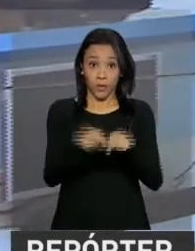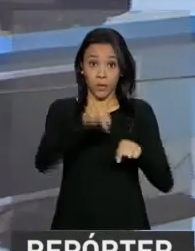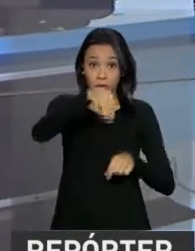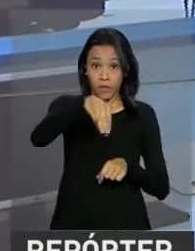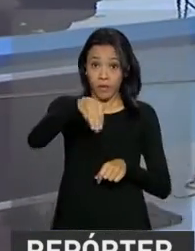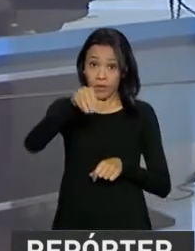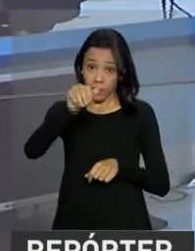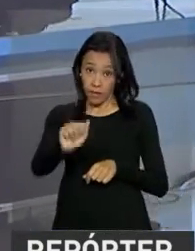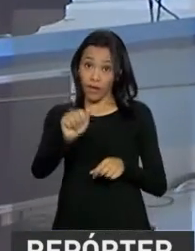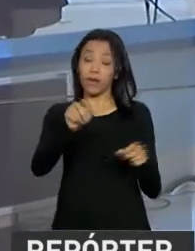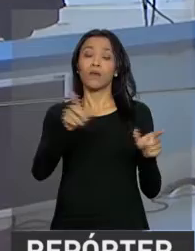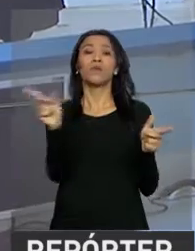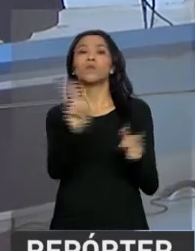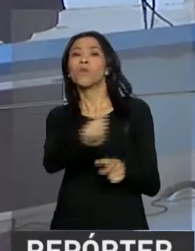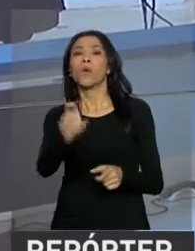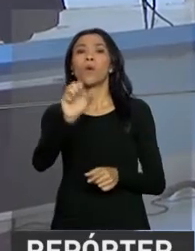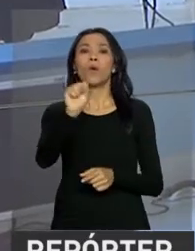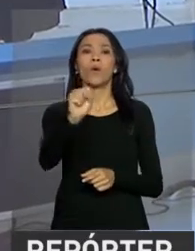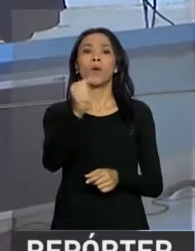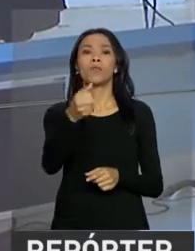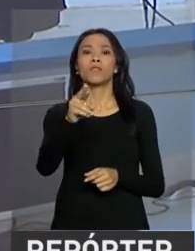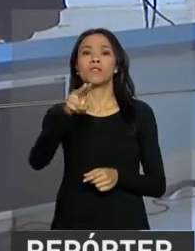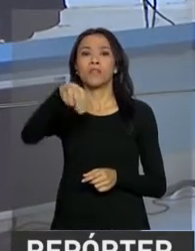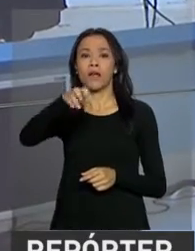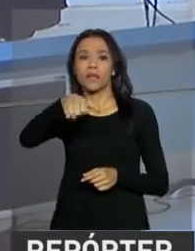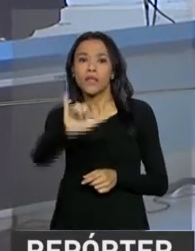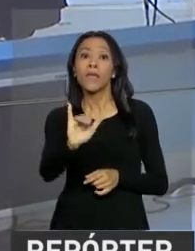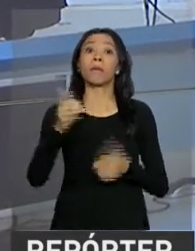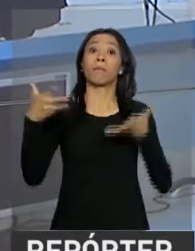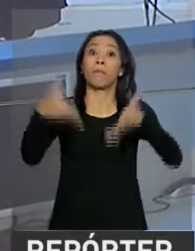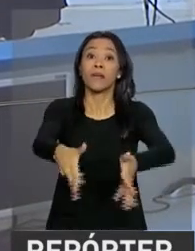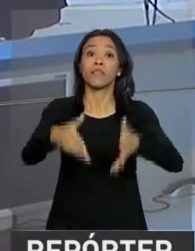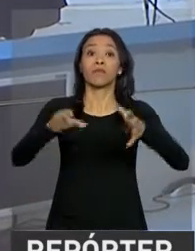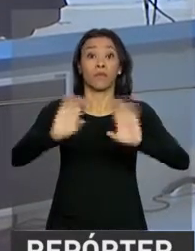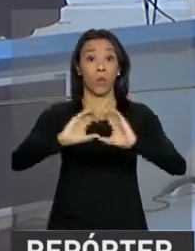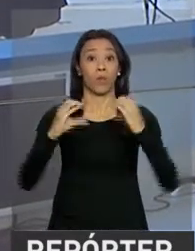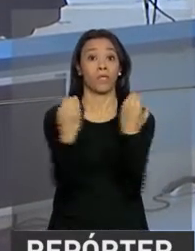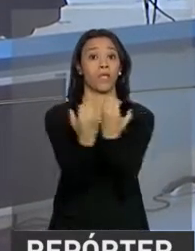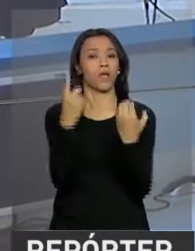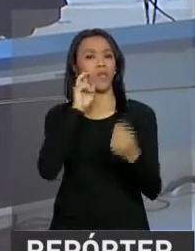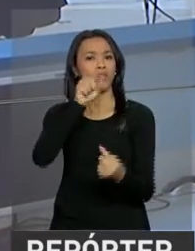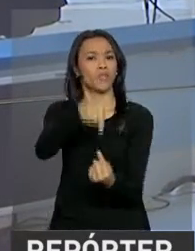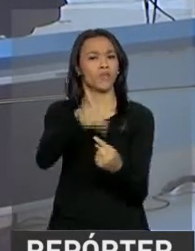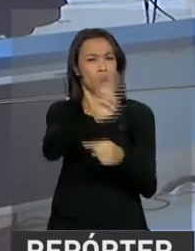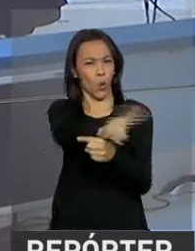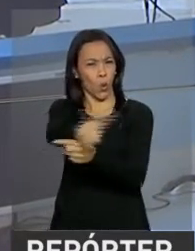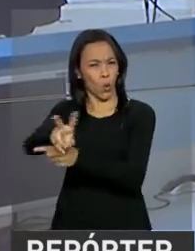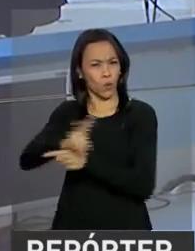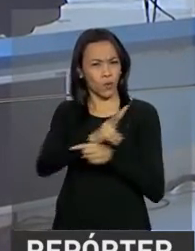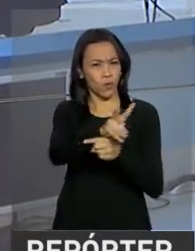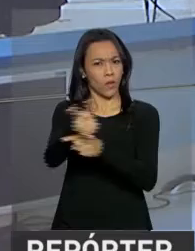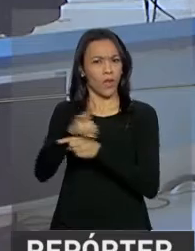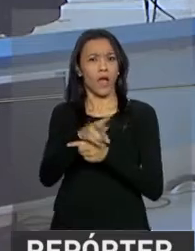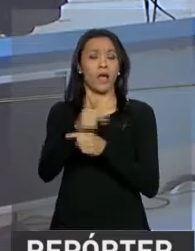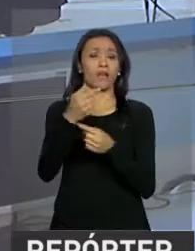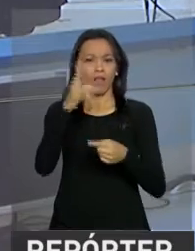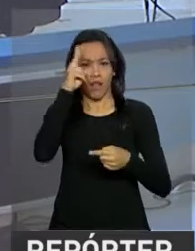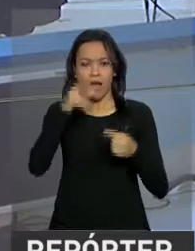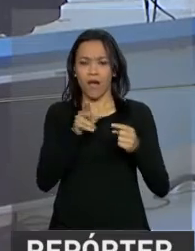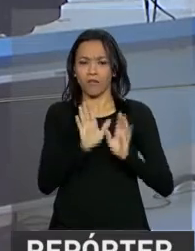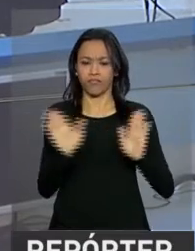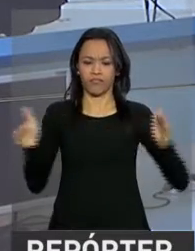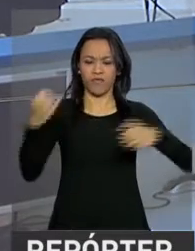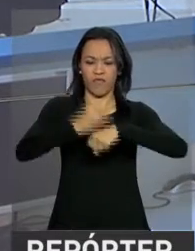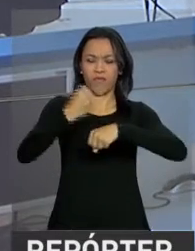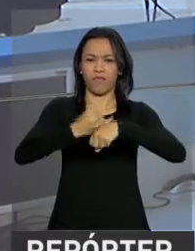filho participa hoje à tarde da reunião do comitê formado para monitorar e controlar as ações na região atingida pelos desastres da